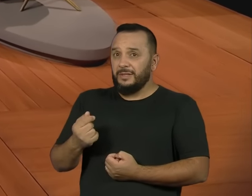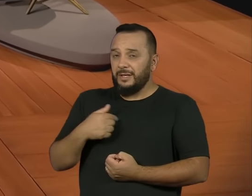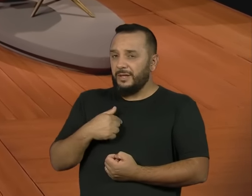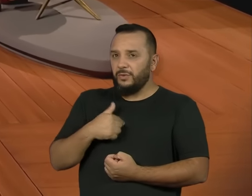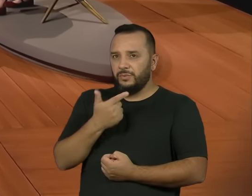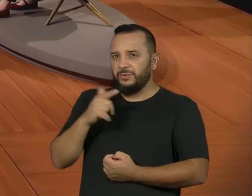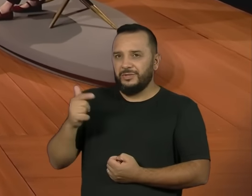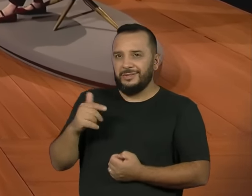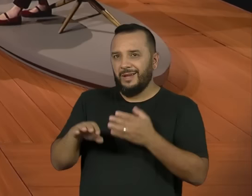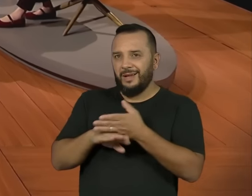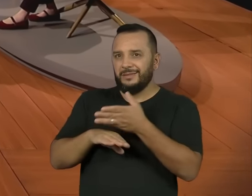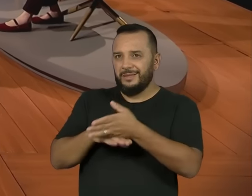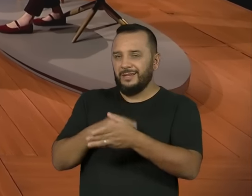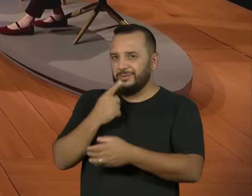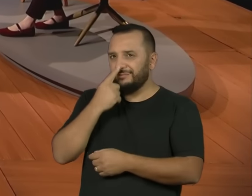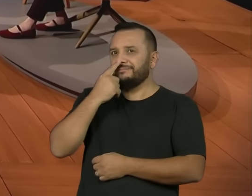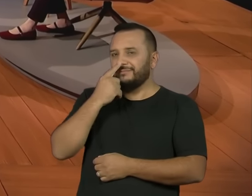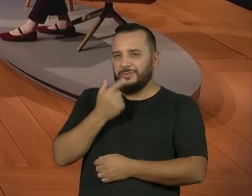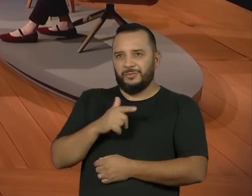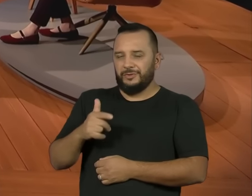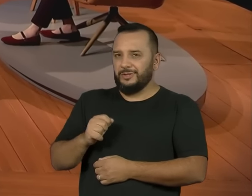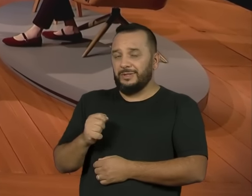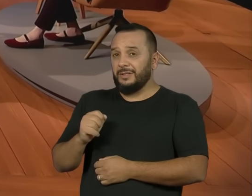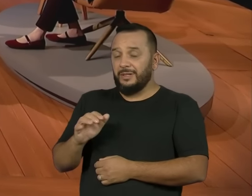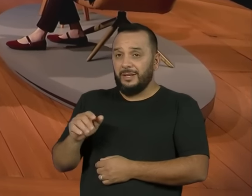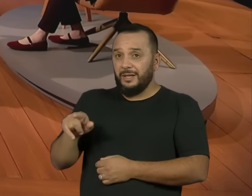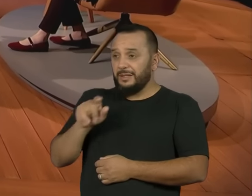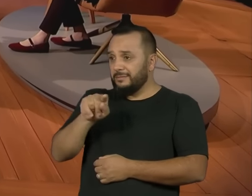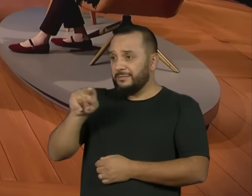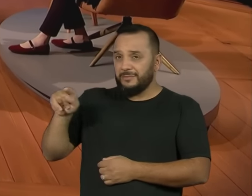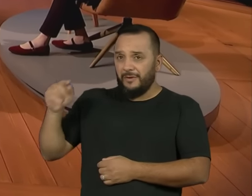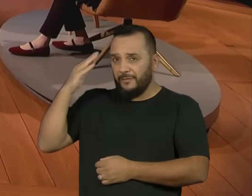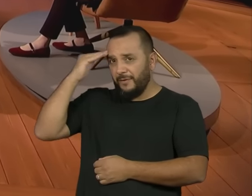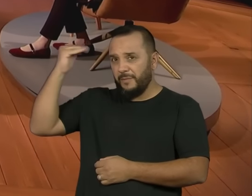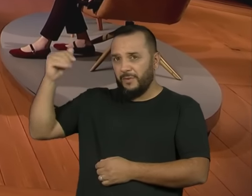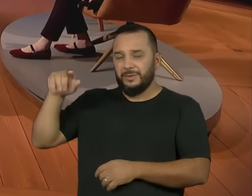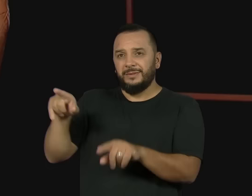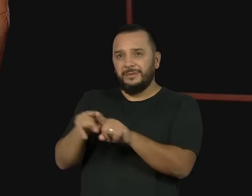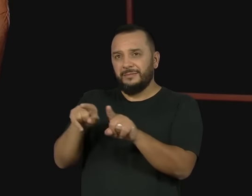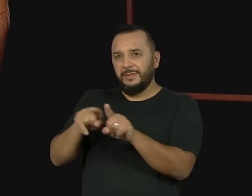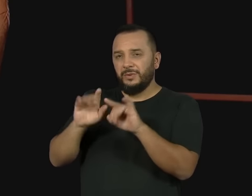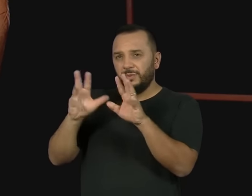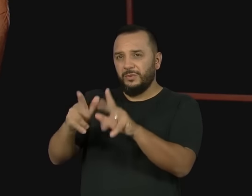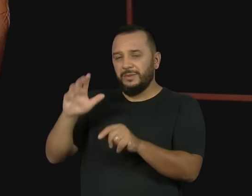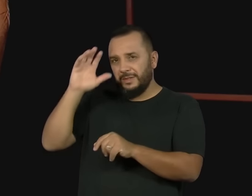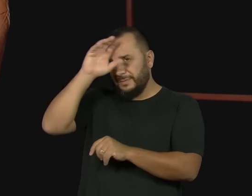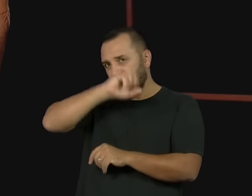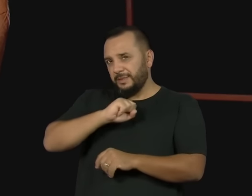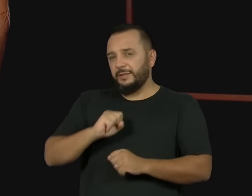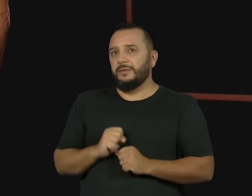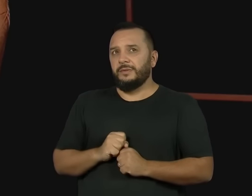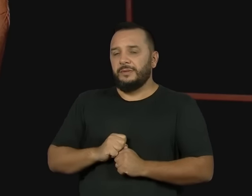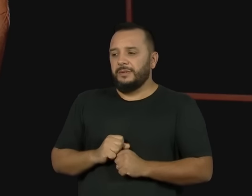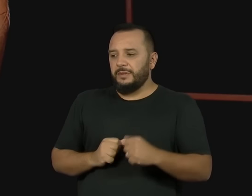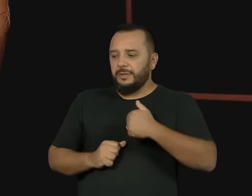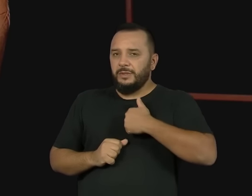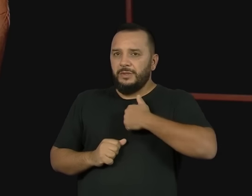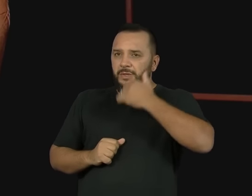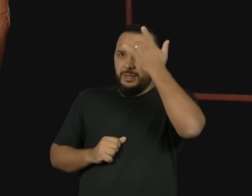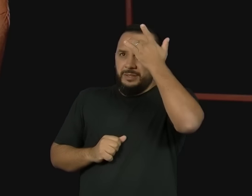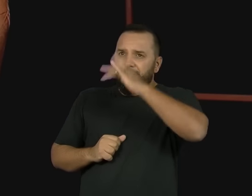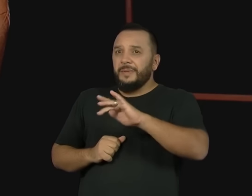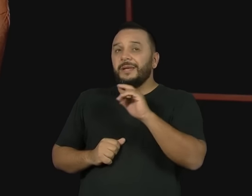sabe? Não só os grandes artistas, mas todos aqueles que estavam lá aprendendo. E eu não sabia, mas eu